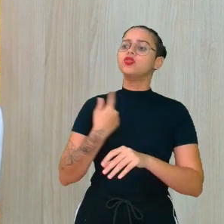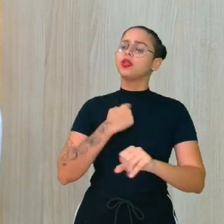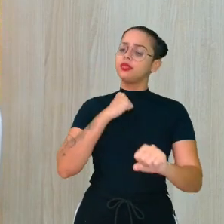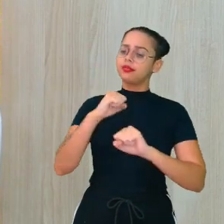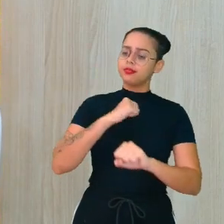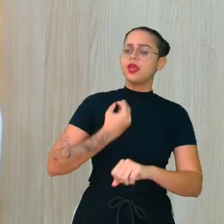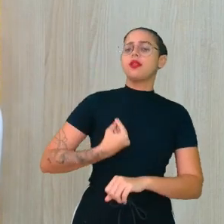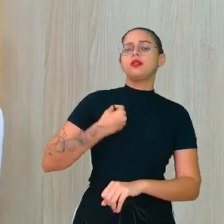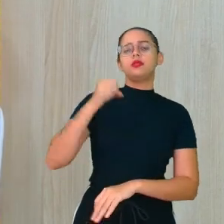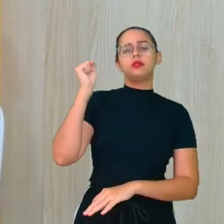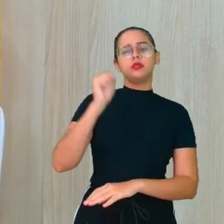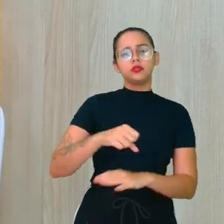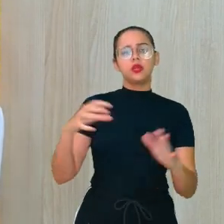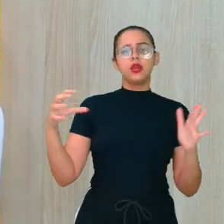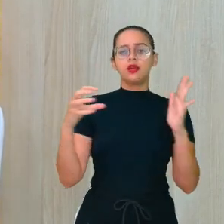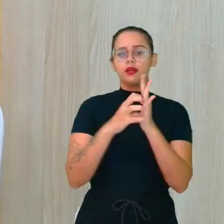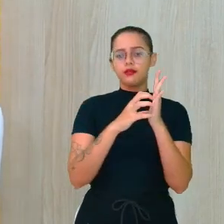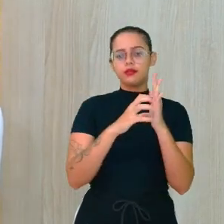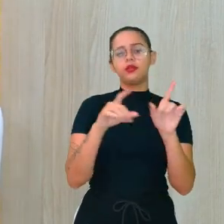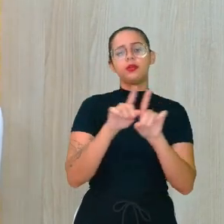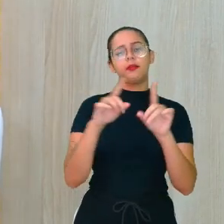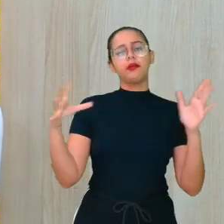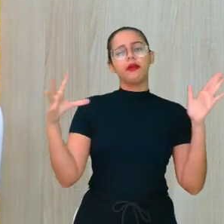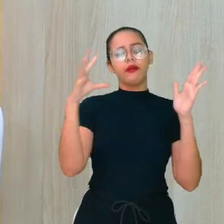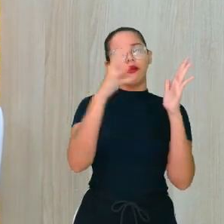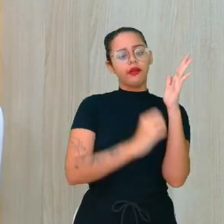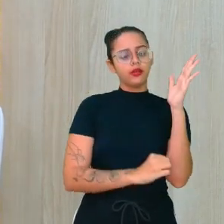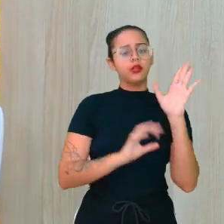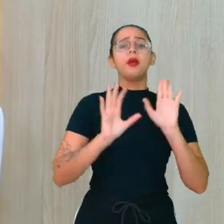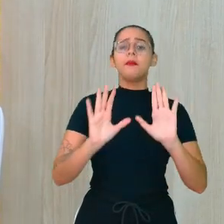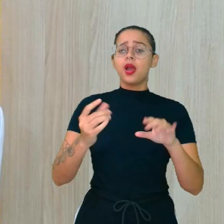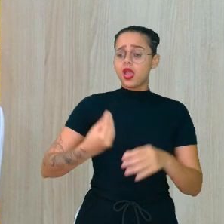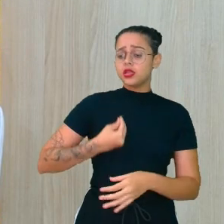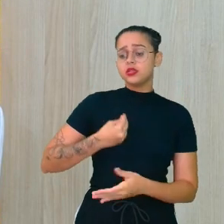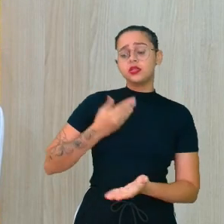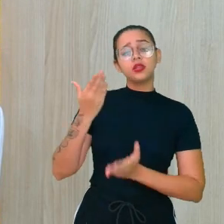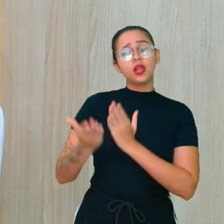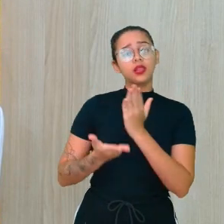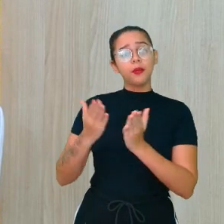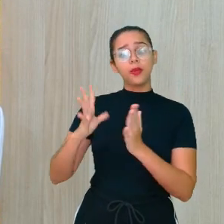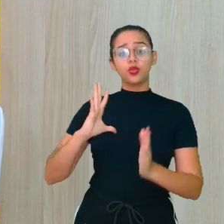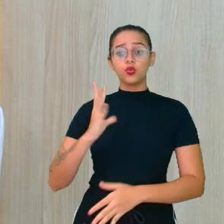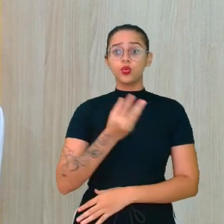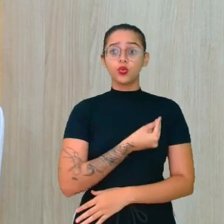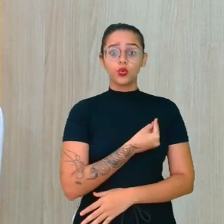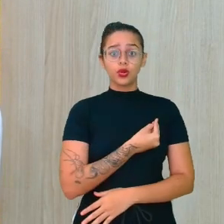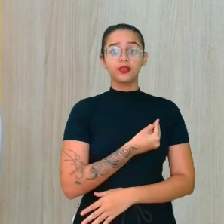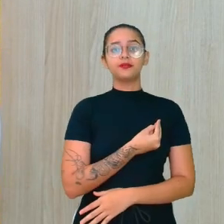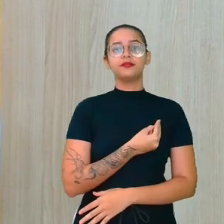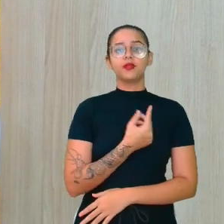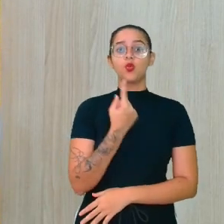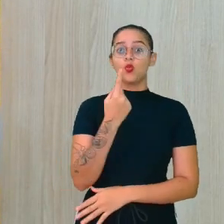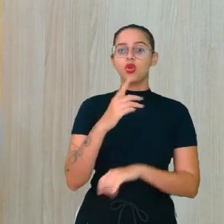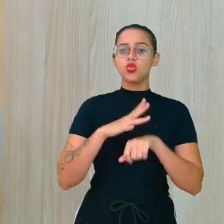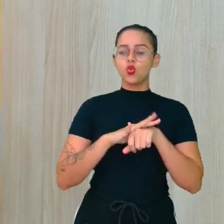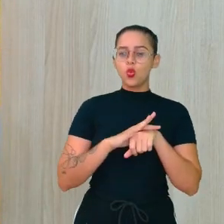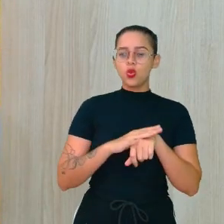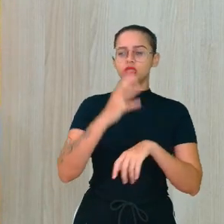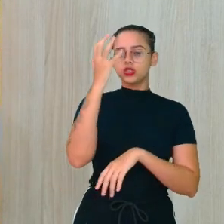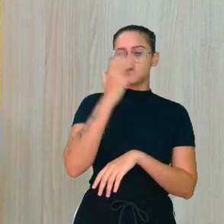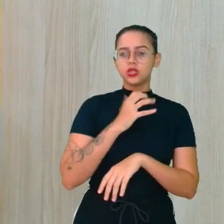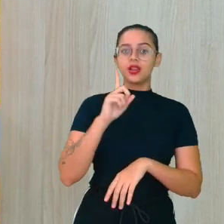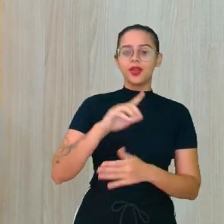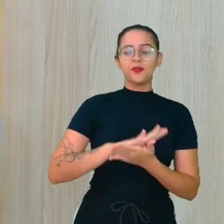que existe sim o HIV, que existe sim a AIDS, mas que existe tratamento, cura, para uma doença super séria